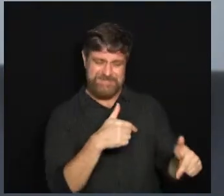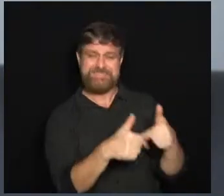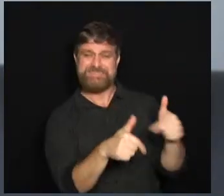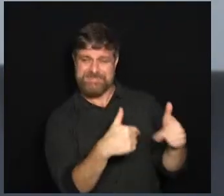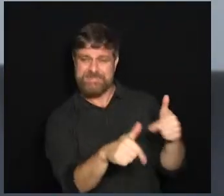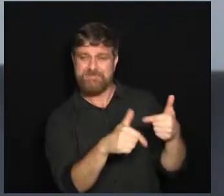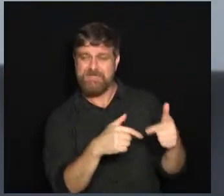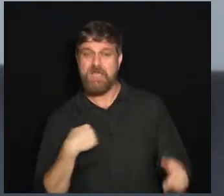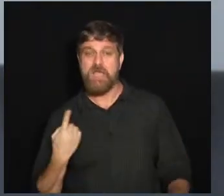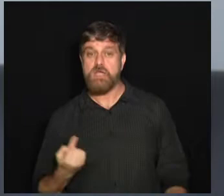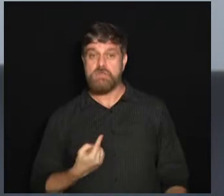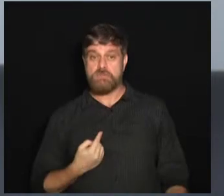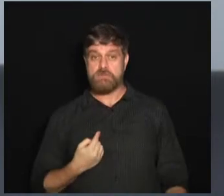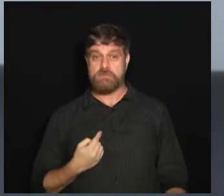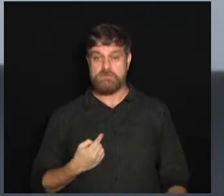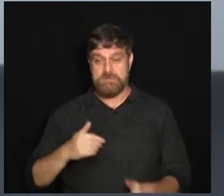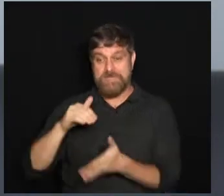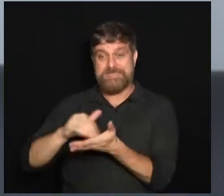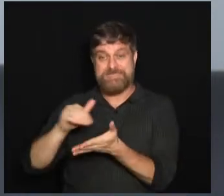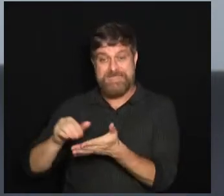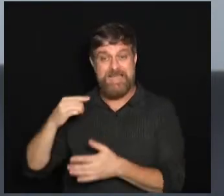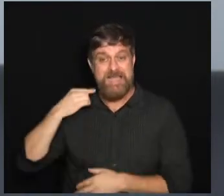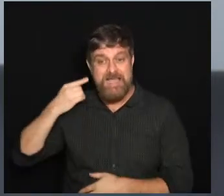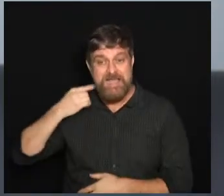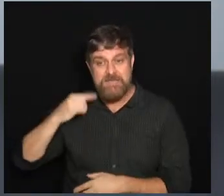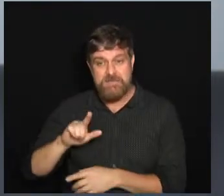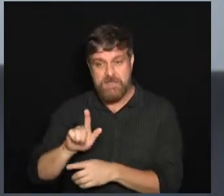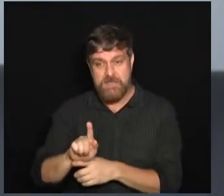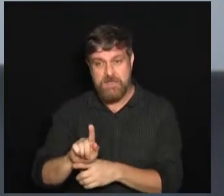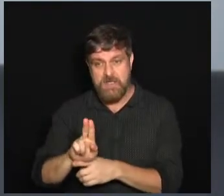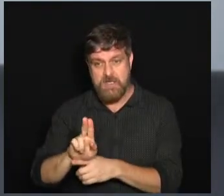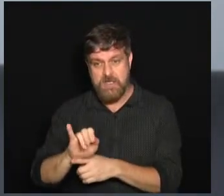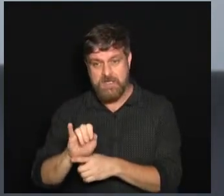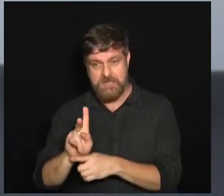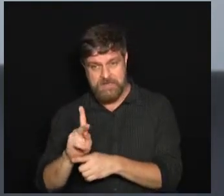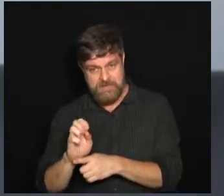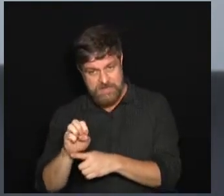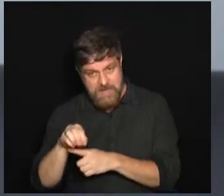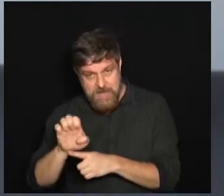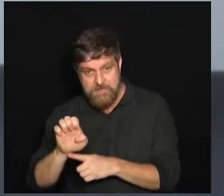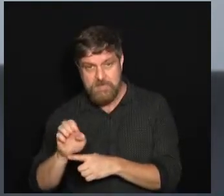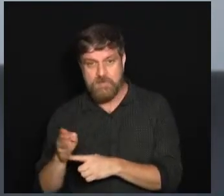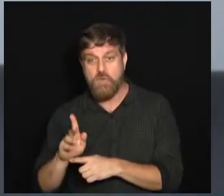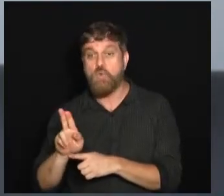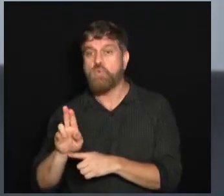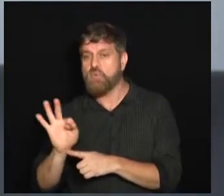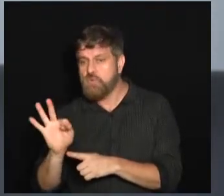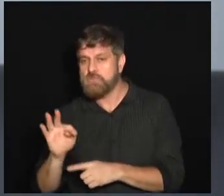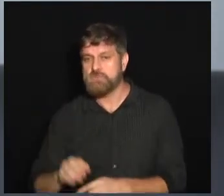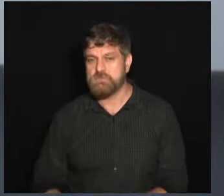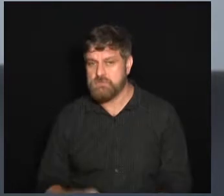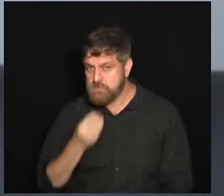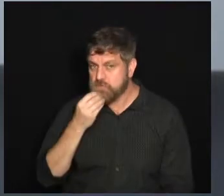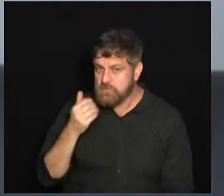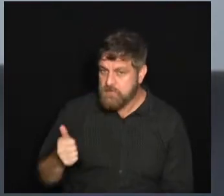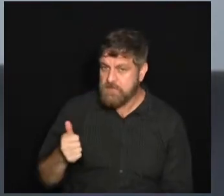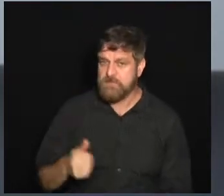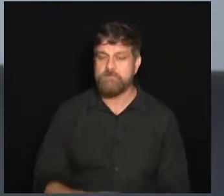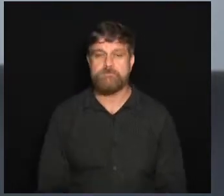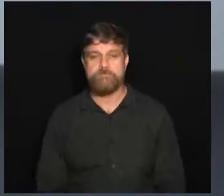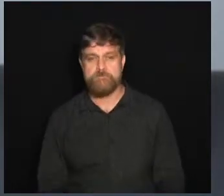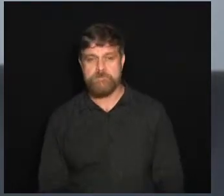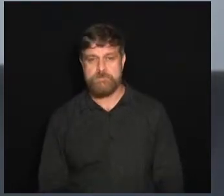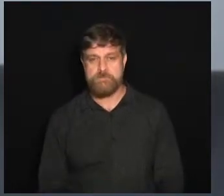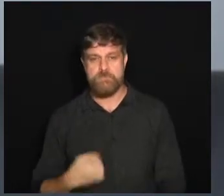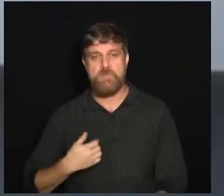isso, nós viemos até o escritório do advogado Guilherme Gucci para tirar algumas dúvidas. Tudo bem, doutor? Vamos